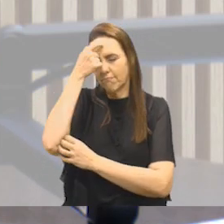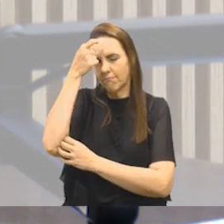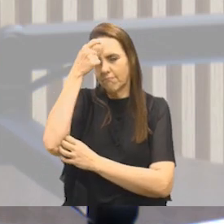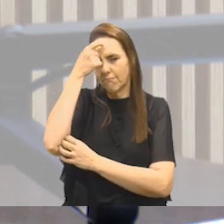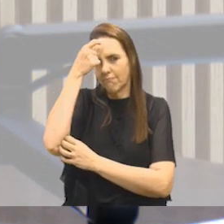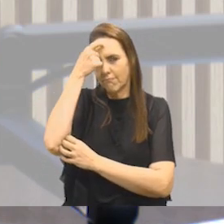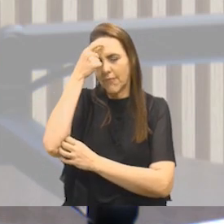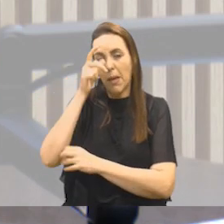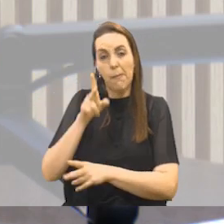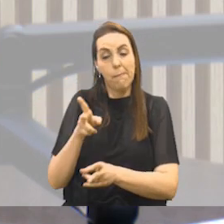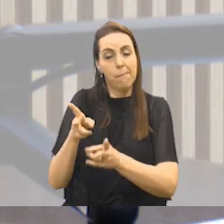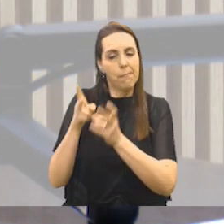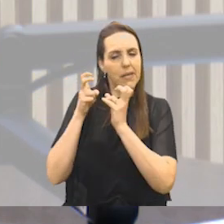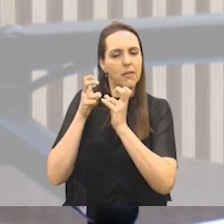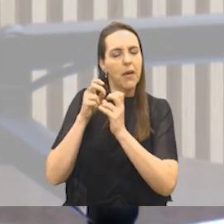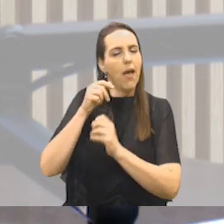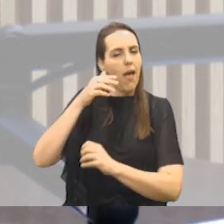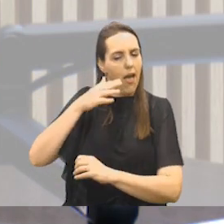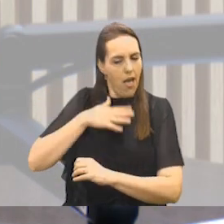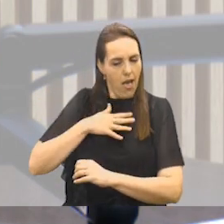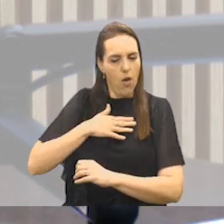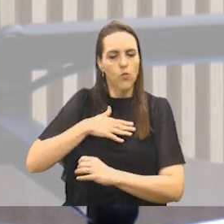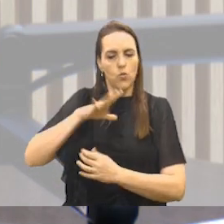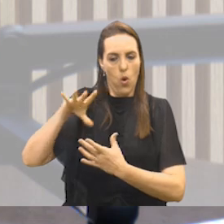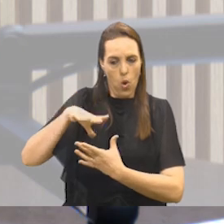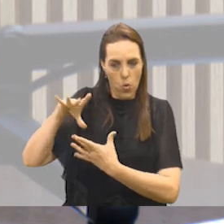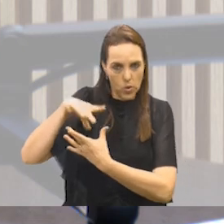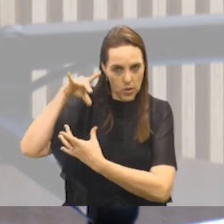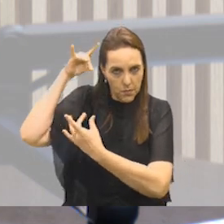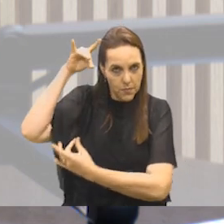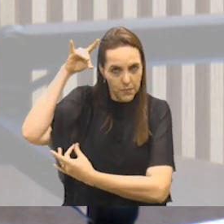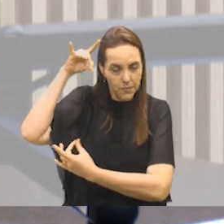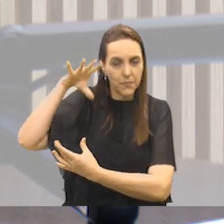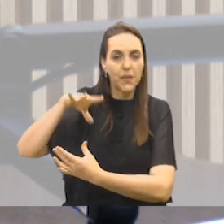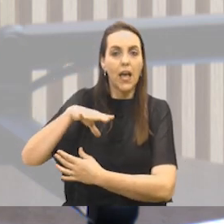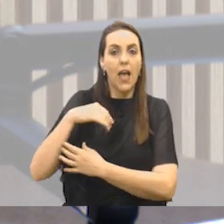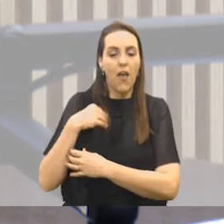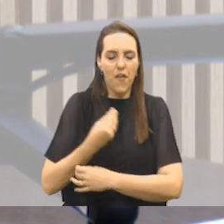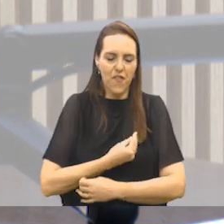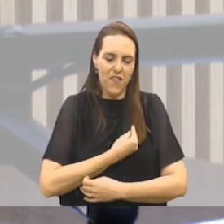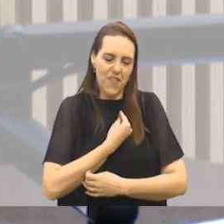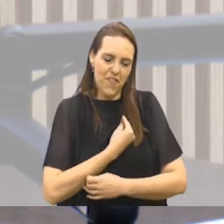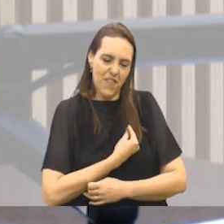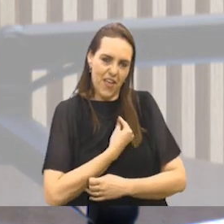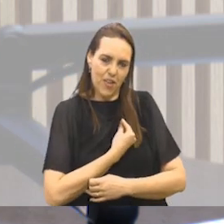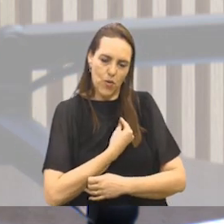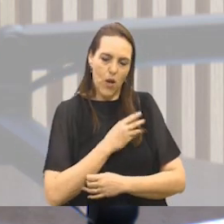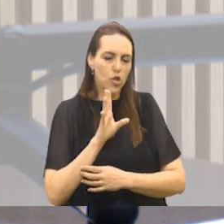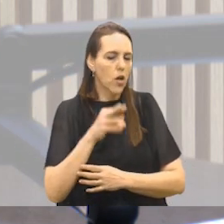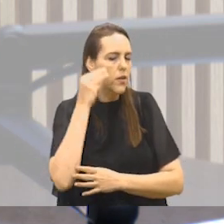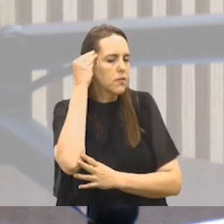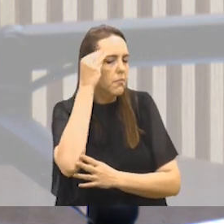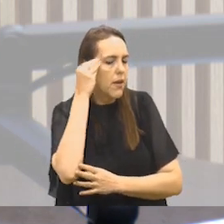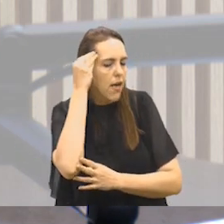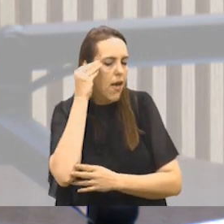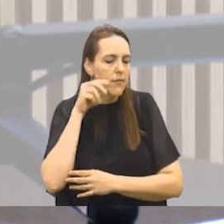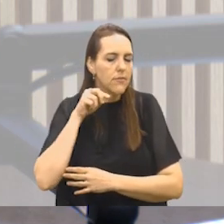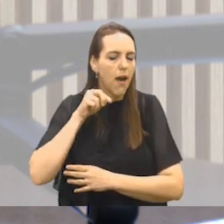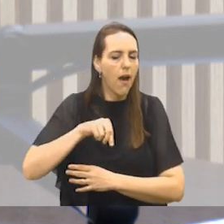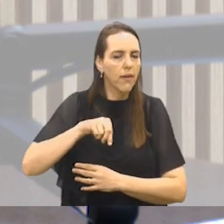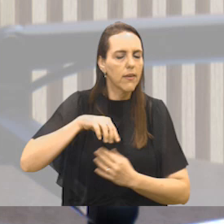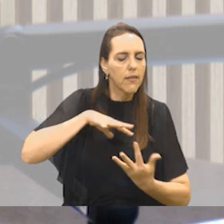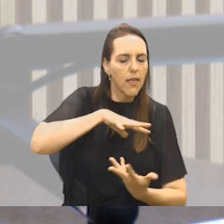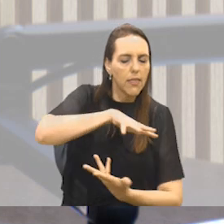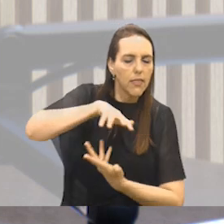ter essa consciência de que você é um espírito vivendo uma experiência